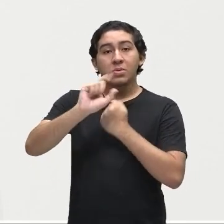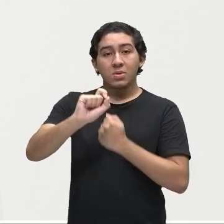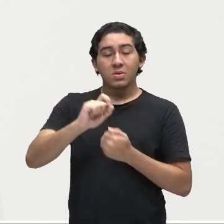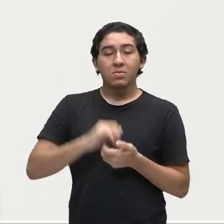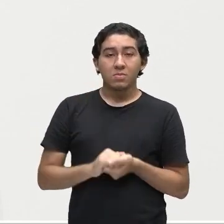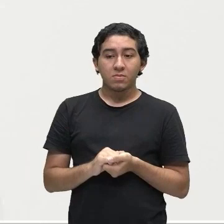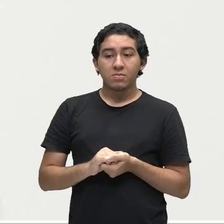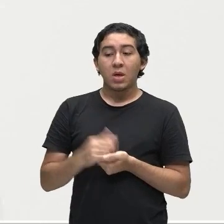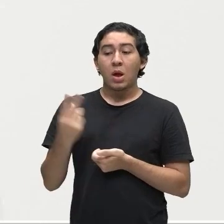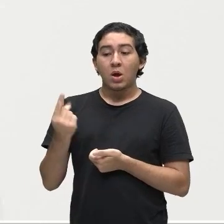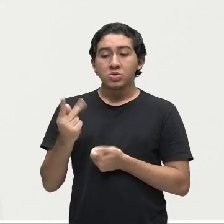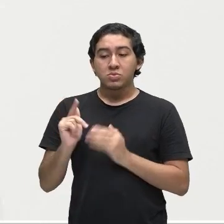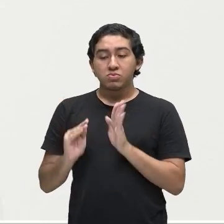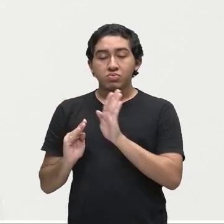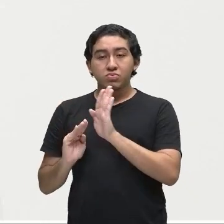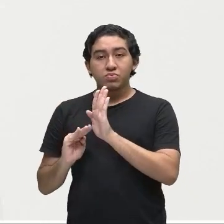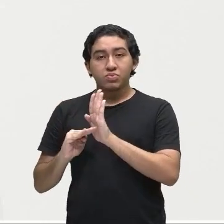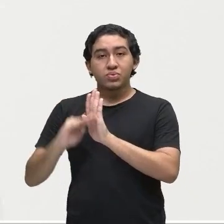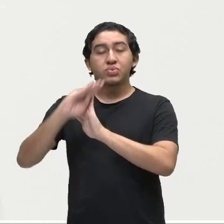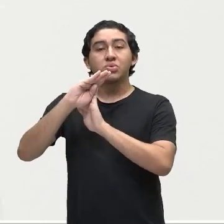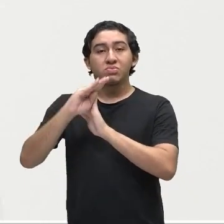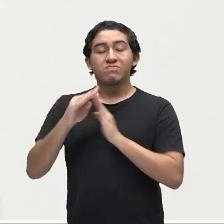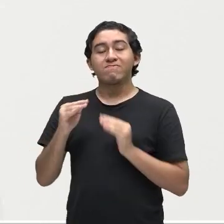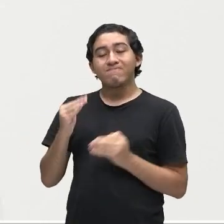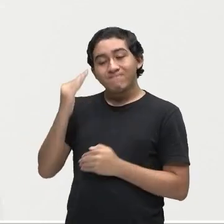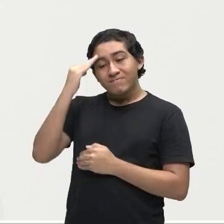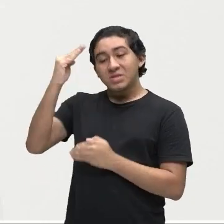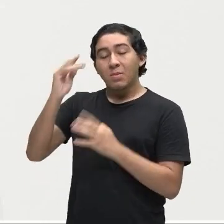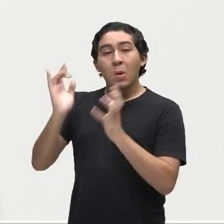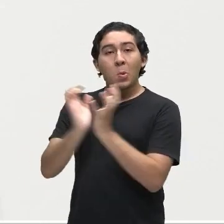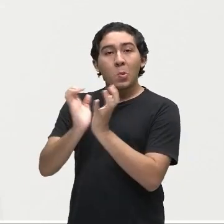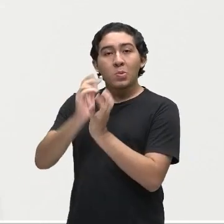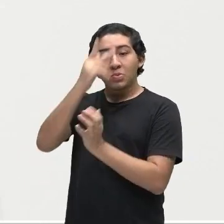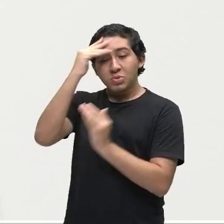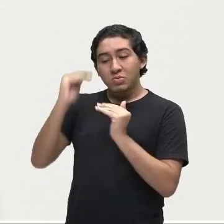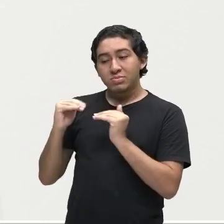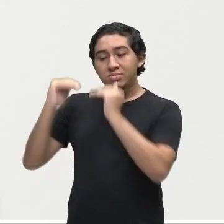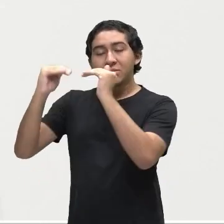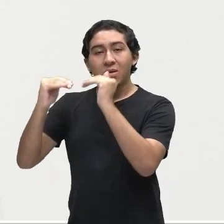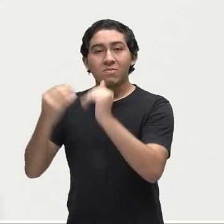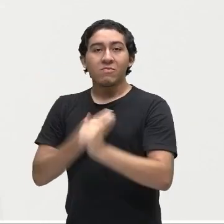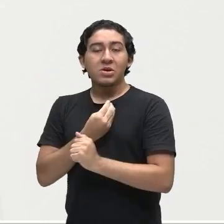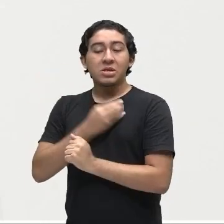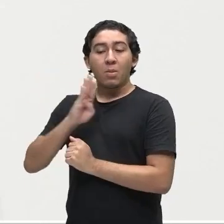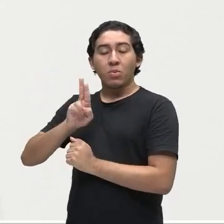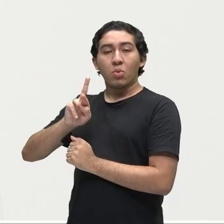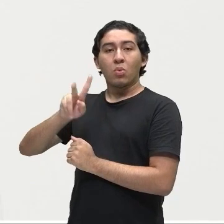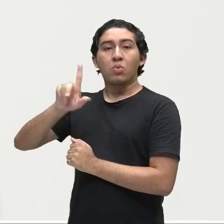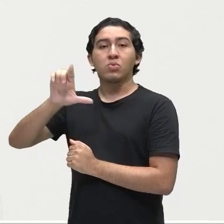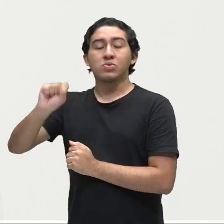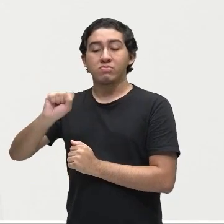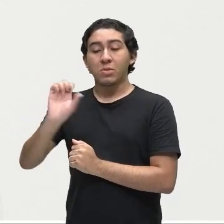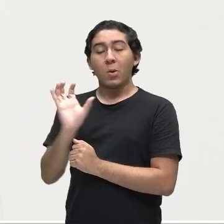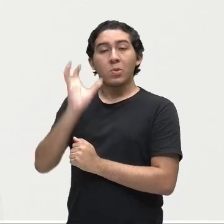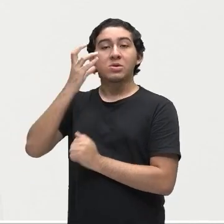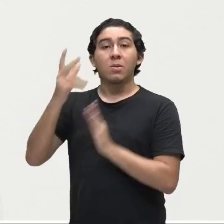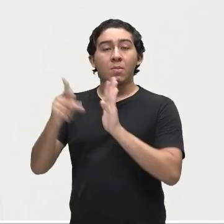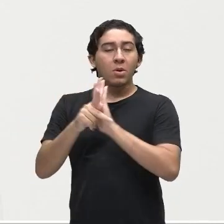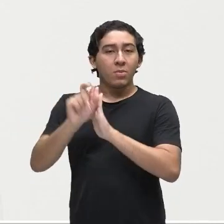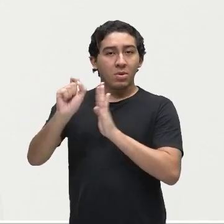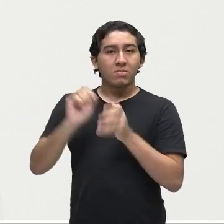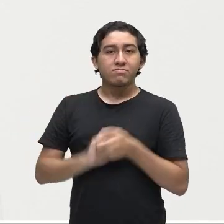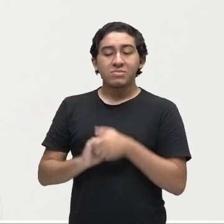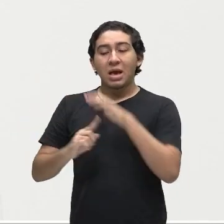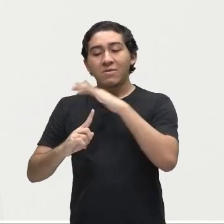enriquecimento, principalmente dos burgueses que moravam nos burgos, que é onde geralmente vão acontecer as feiras,